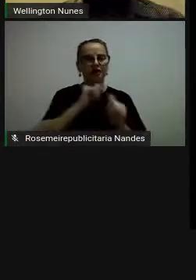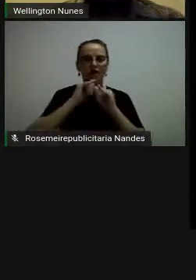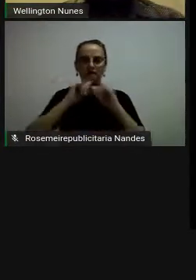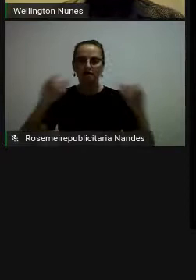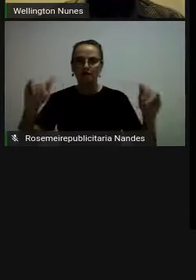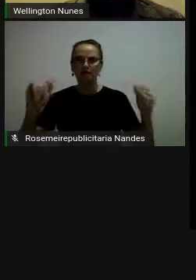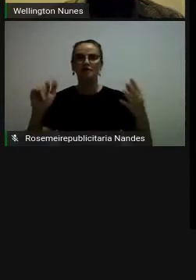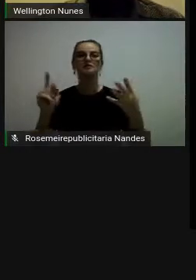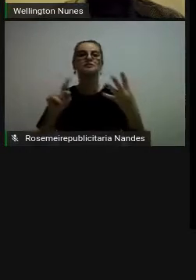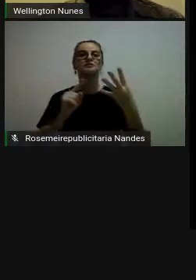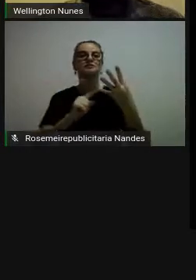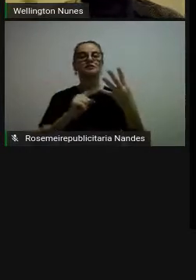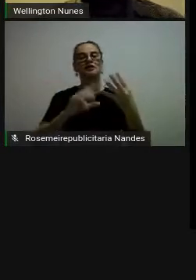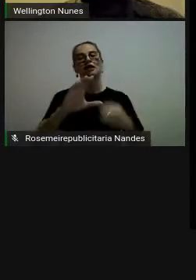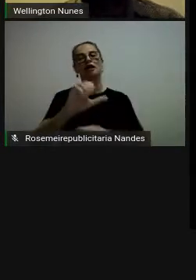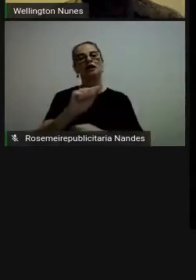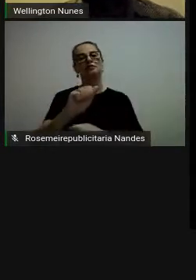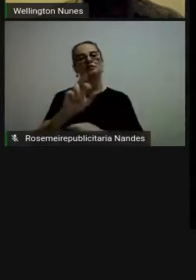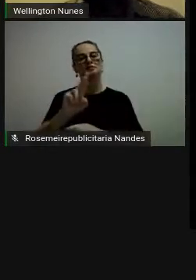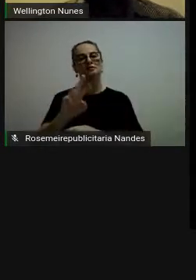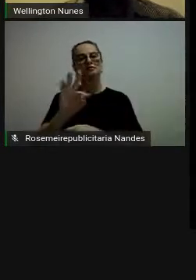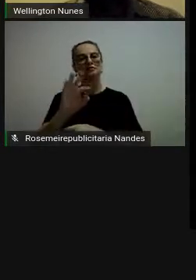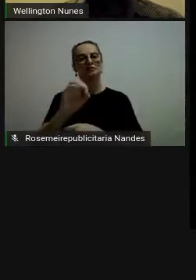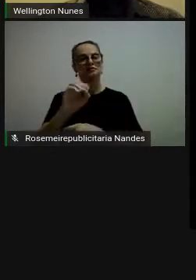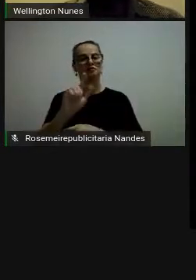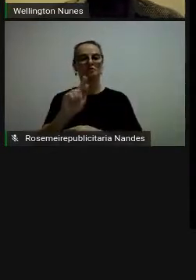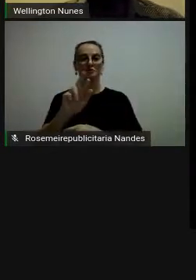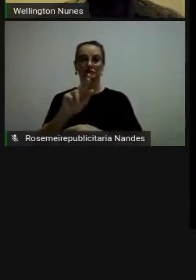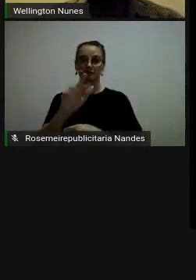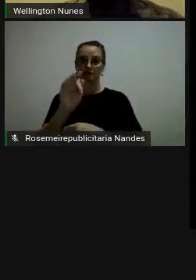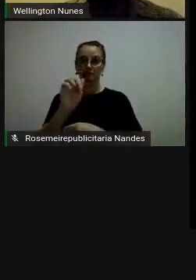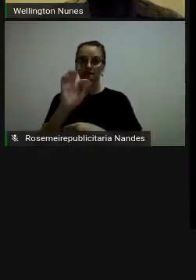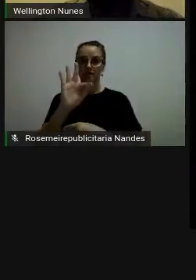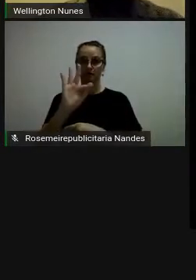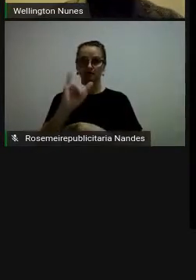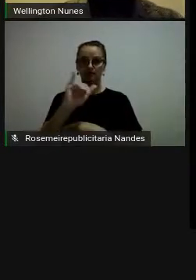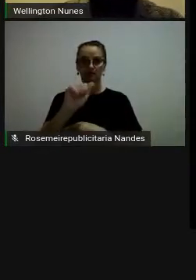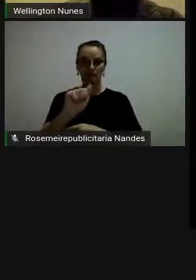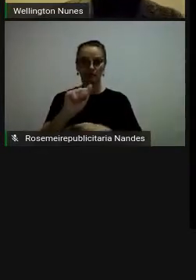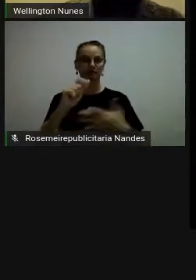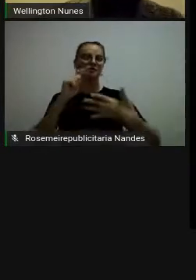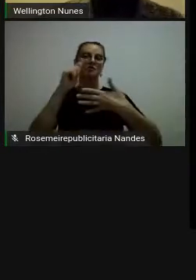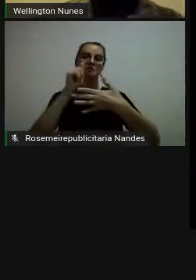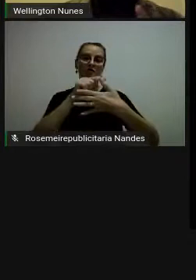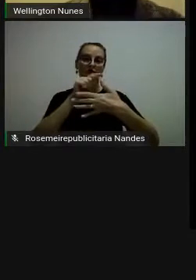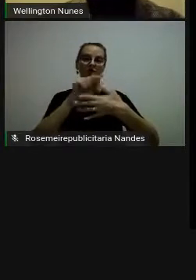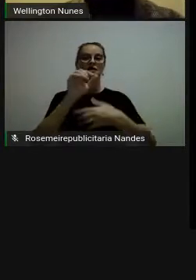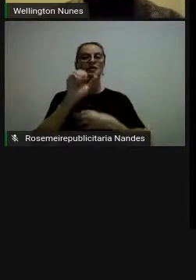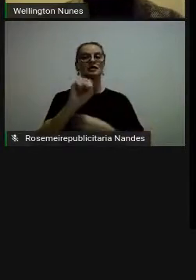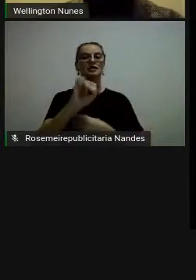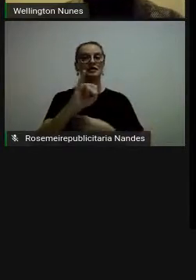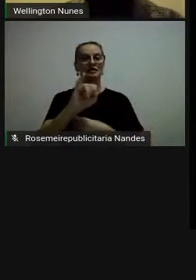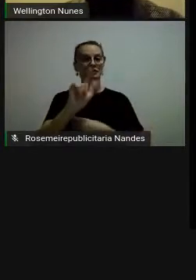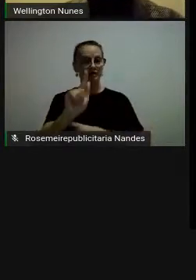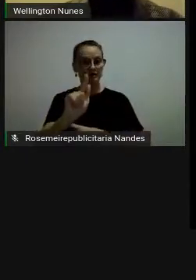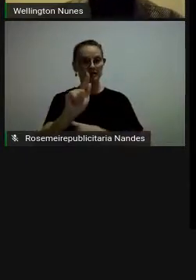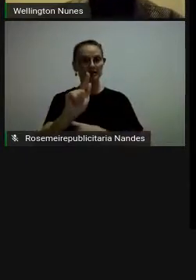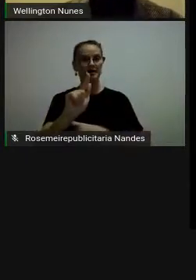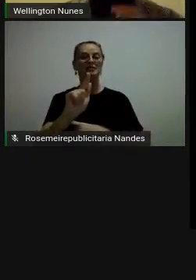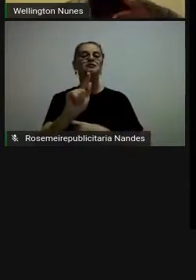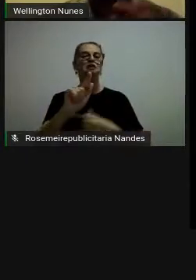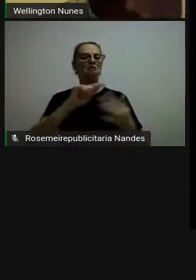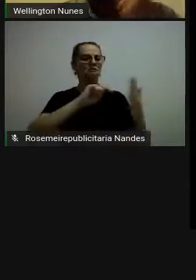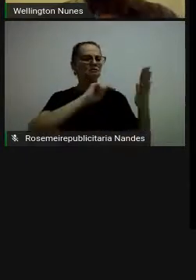cartografia, o sensoramento remoto, o SIG e a topografia. Eu vou falar brevemente de cada um deles.